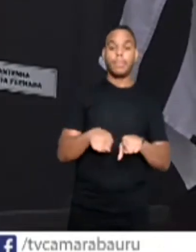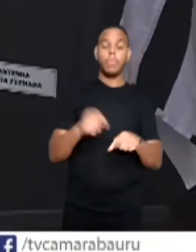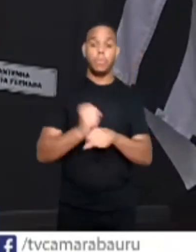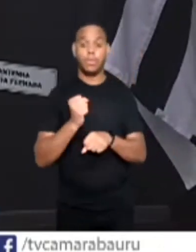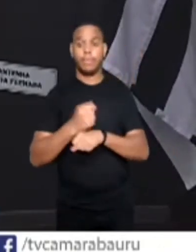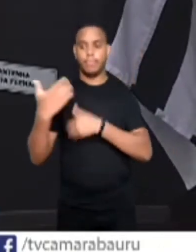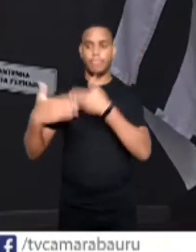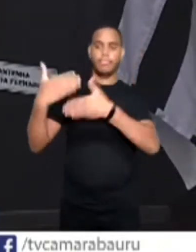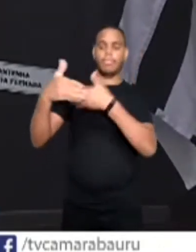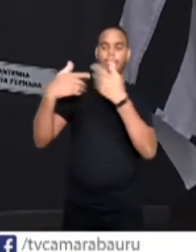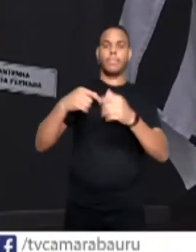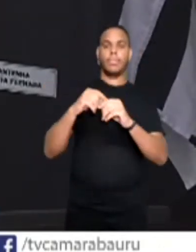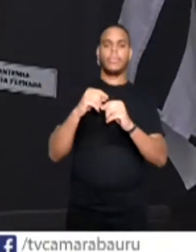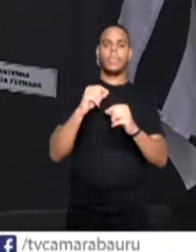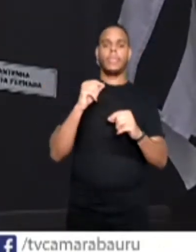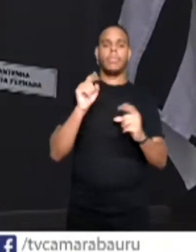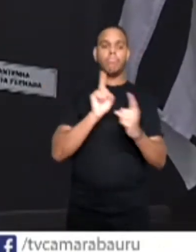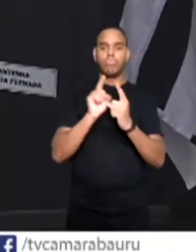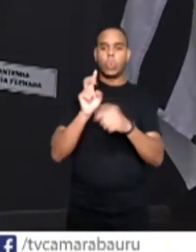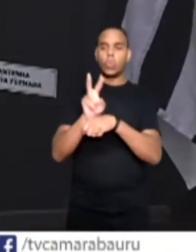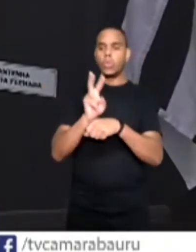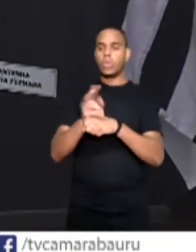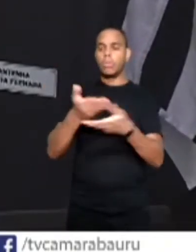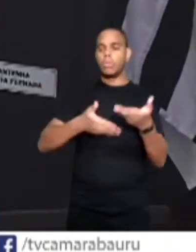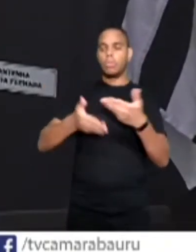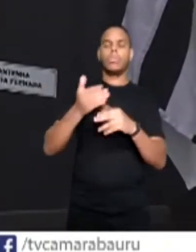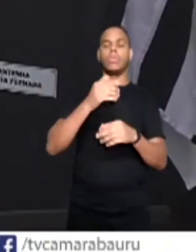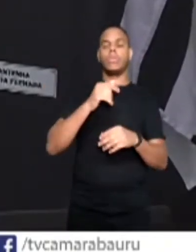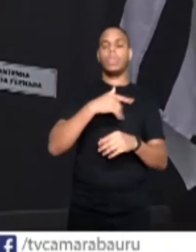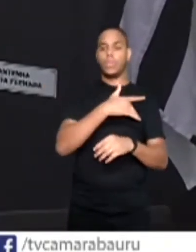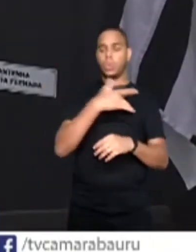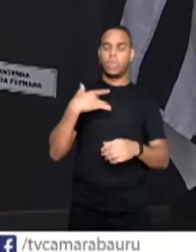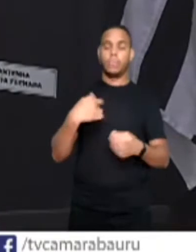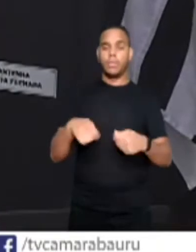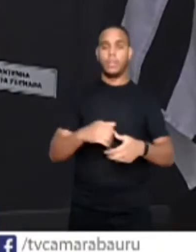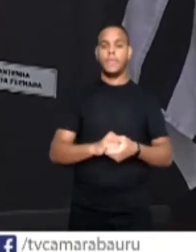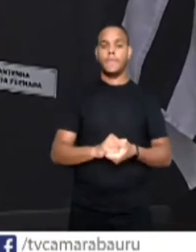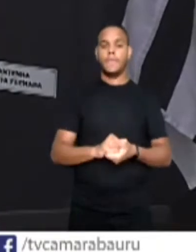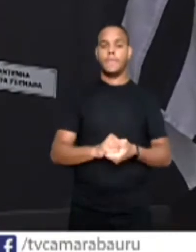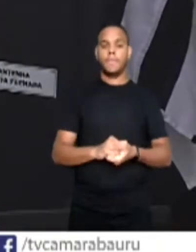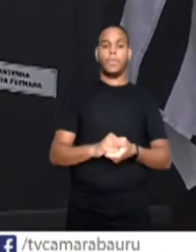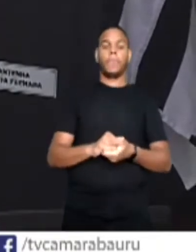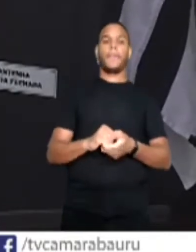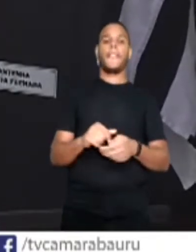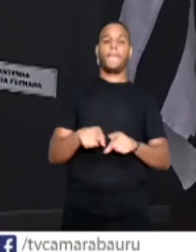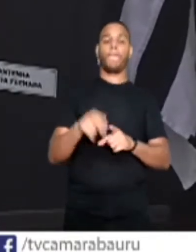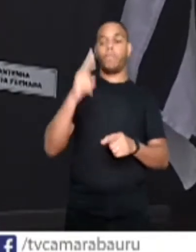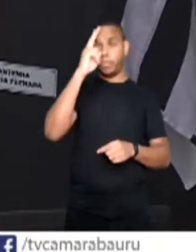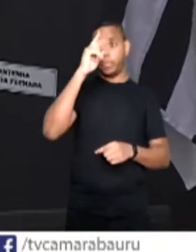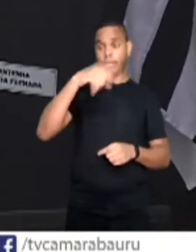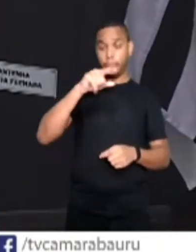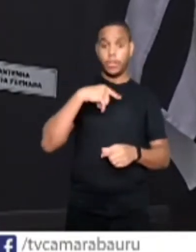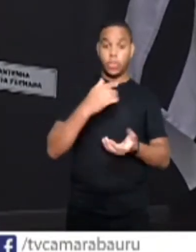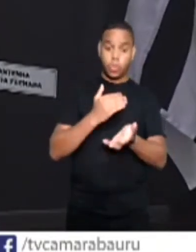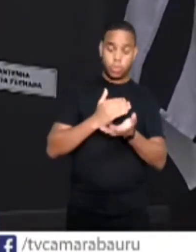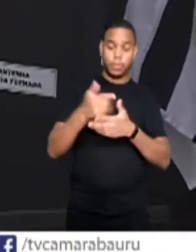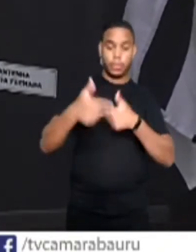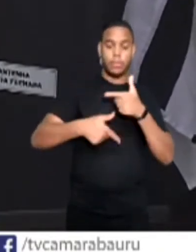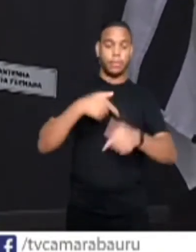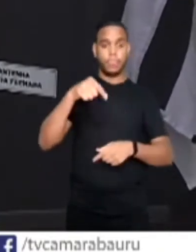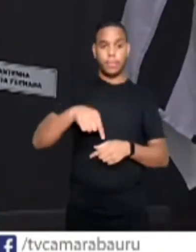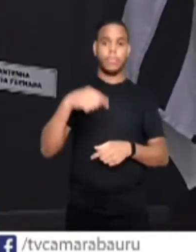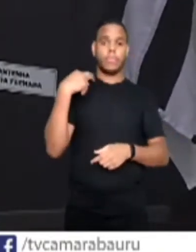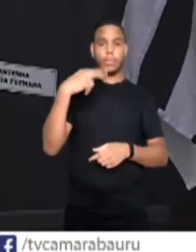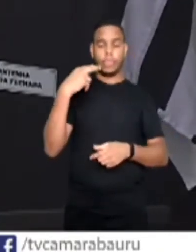de atenção básica, né? Quando, lembrando a todos, quando nós iniciamos aqui no Poder Legislativo com o vereador,